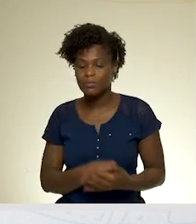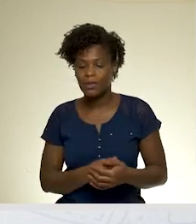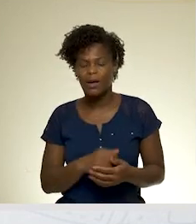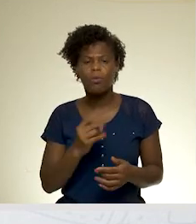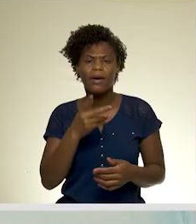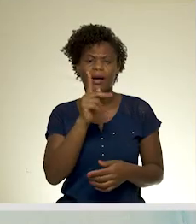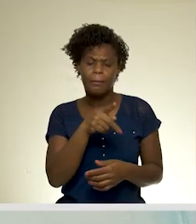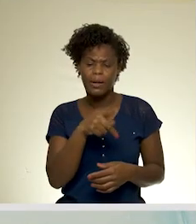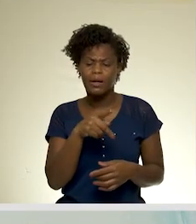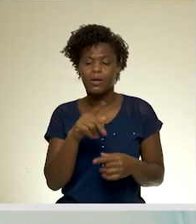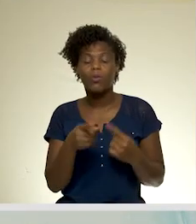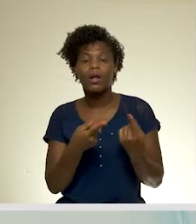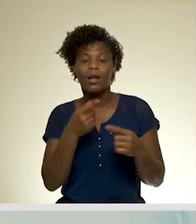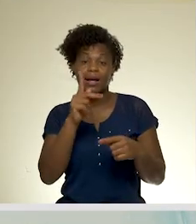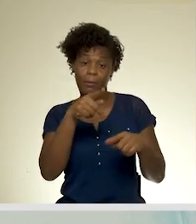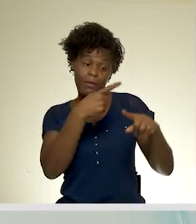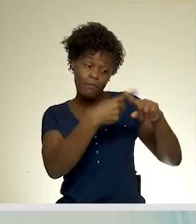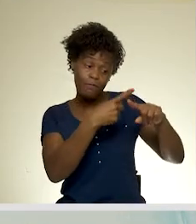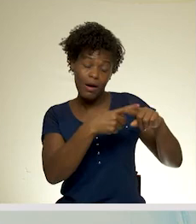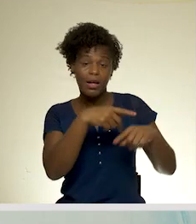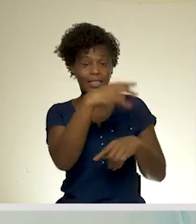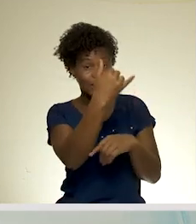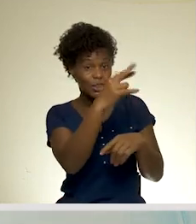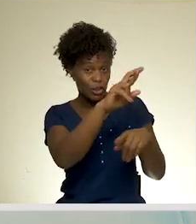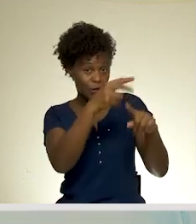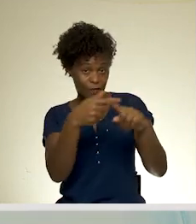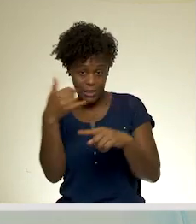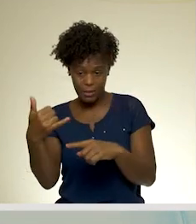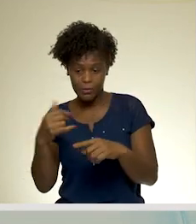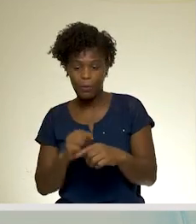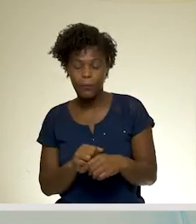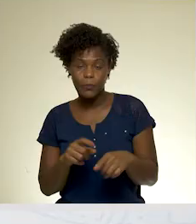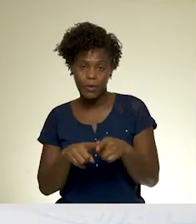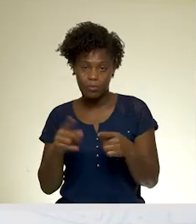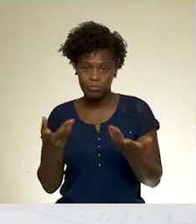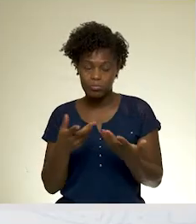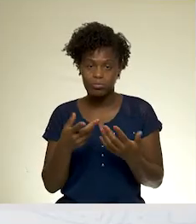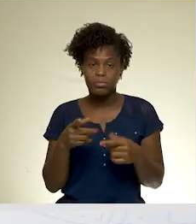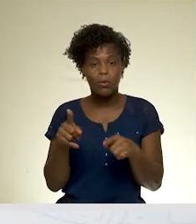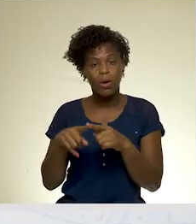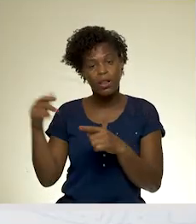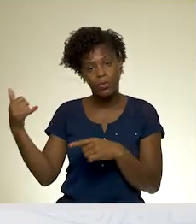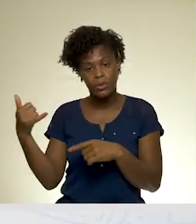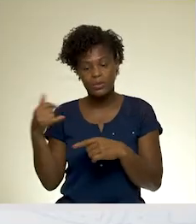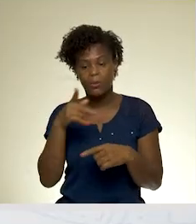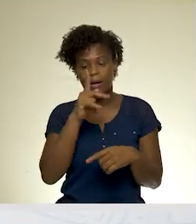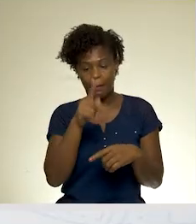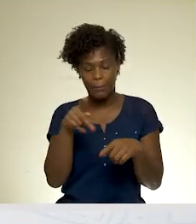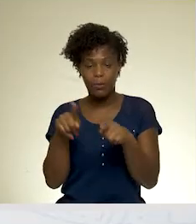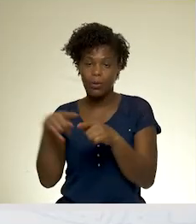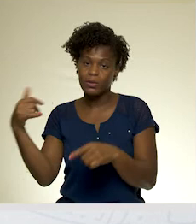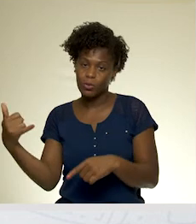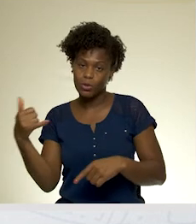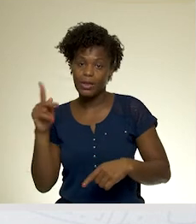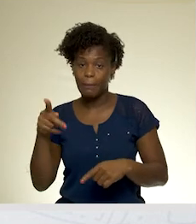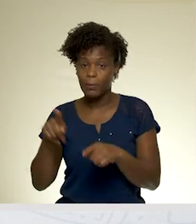K é o produto das duas variáveis. Então, o produto das duas variáveis é igual a 2. Então, K é igual a